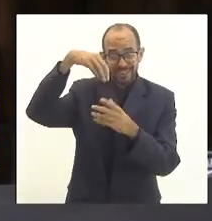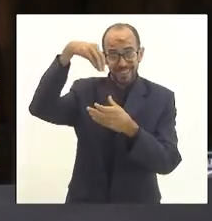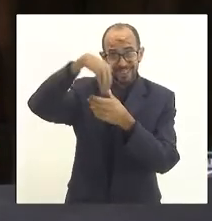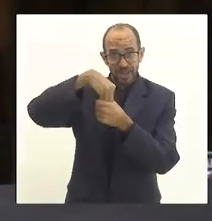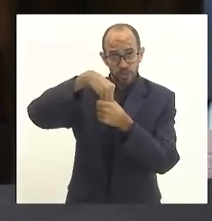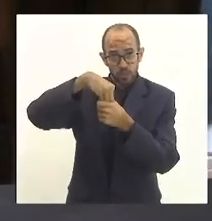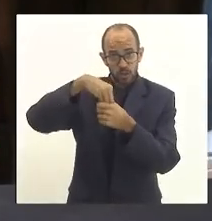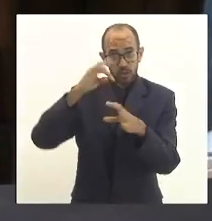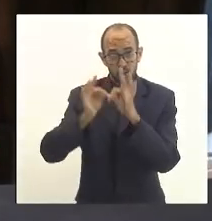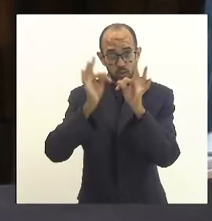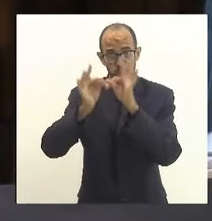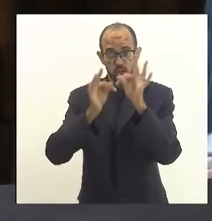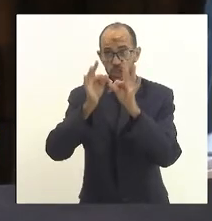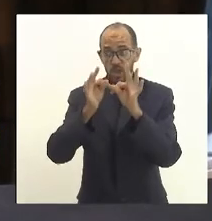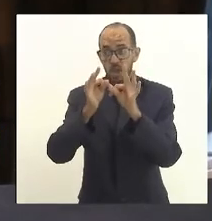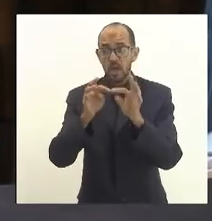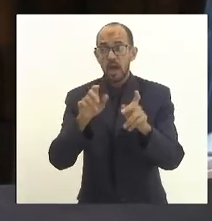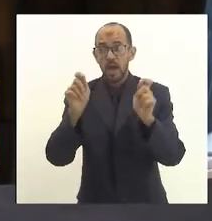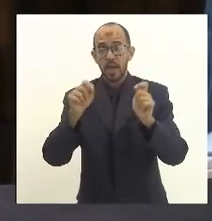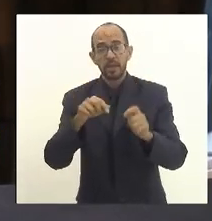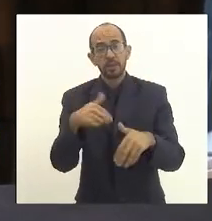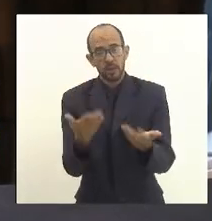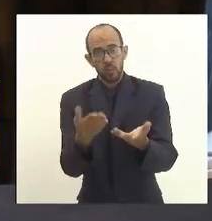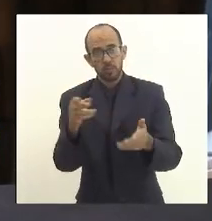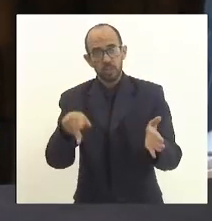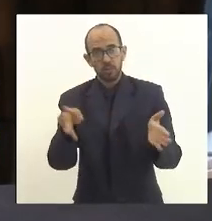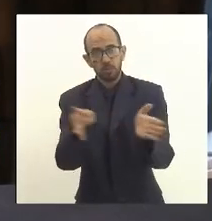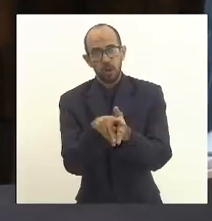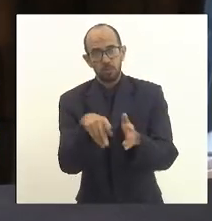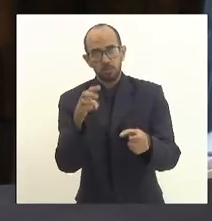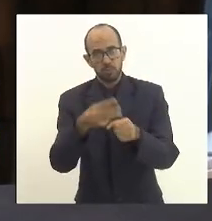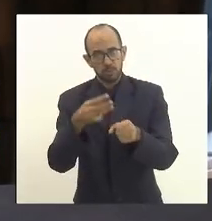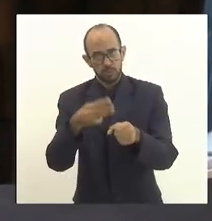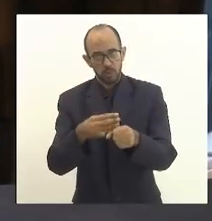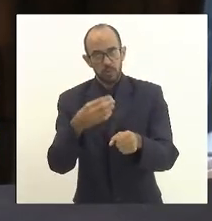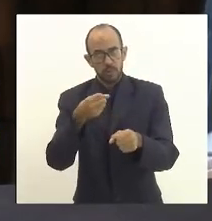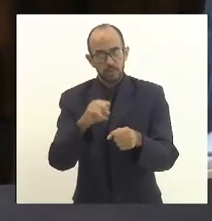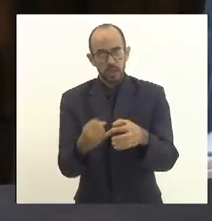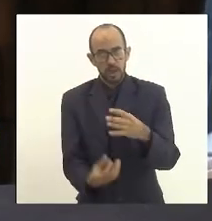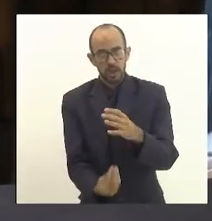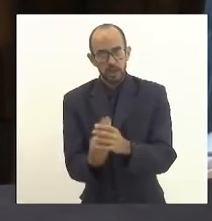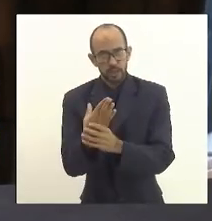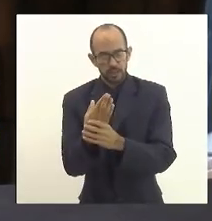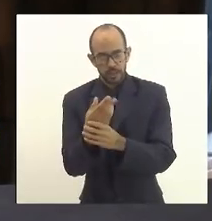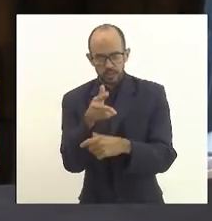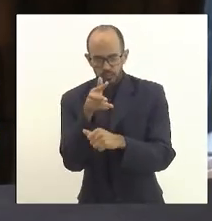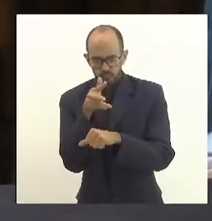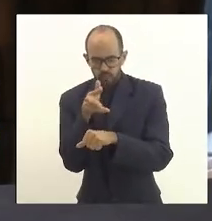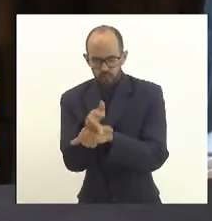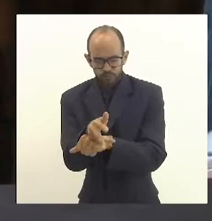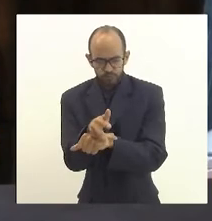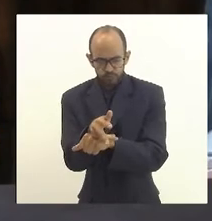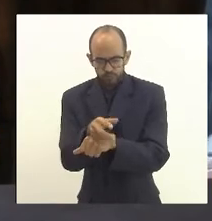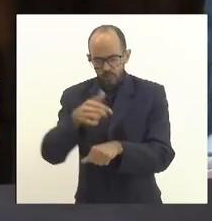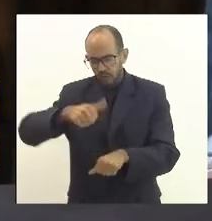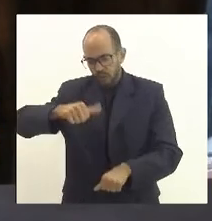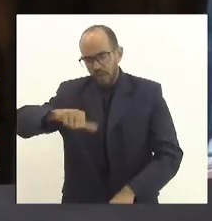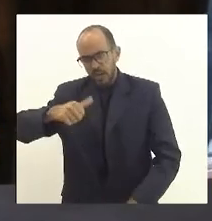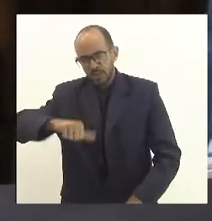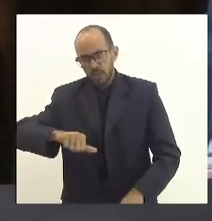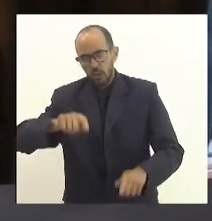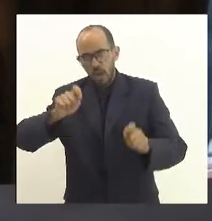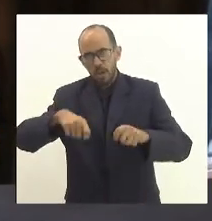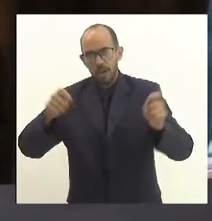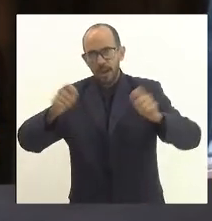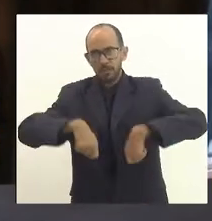ela gera toda essa plataforma de conectividade e de vídeo analítico, entre essas coisas, é uma